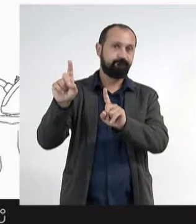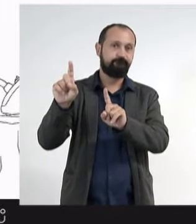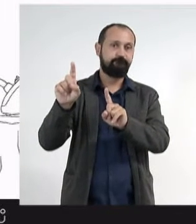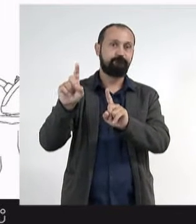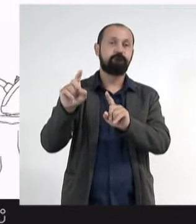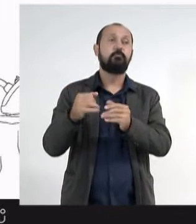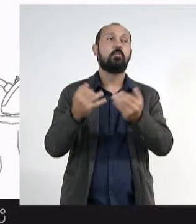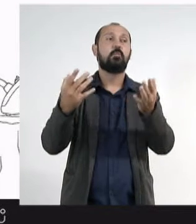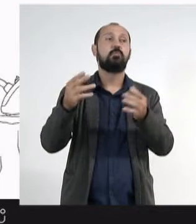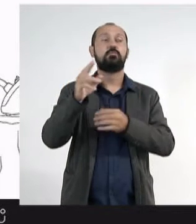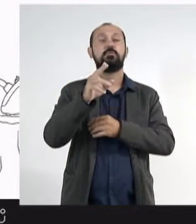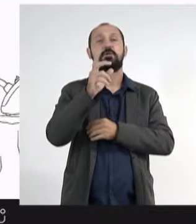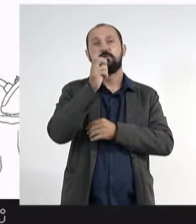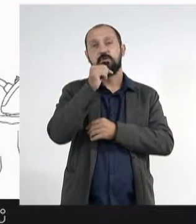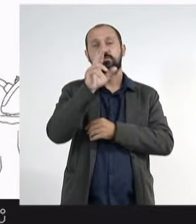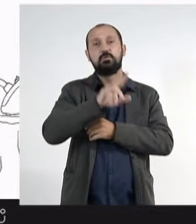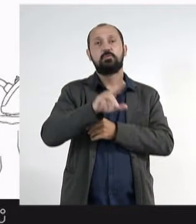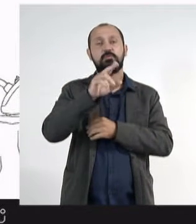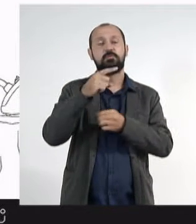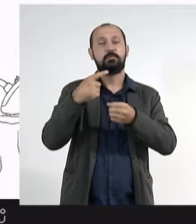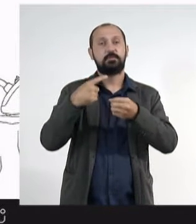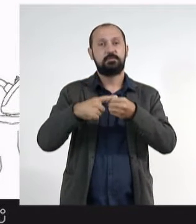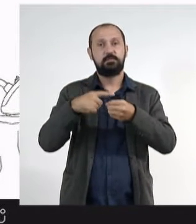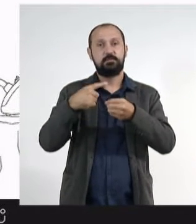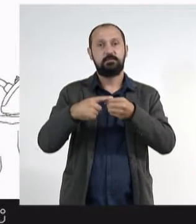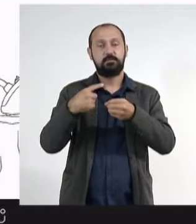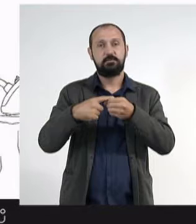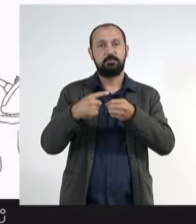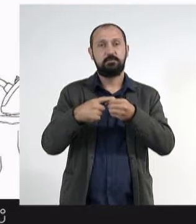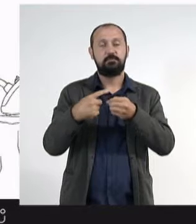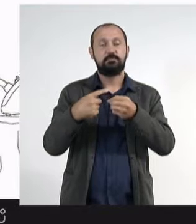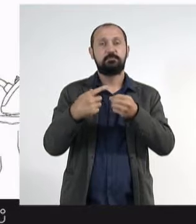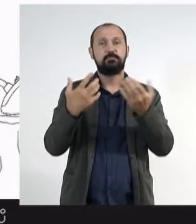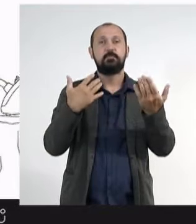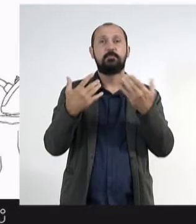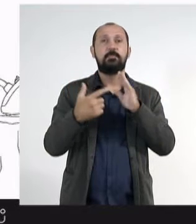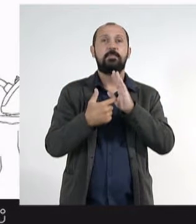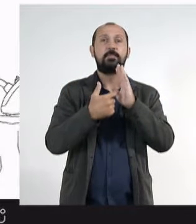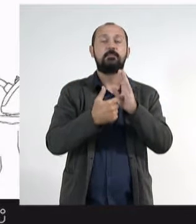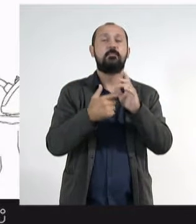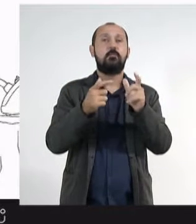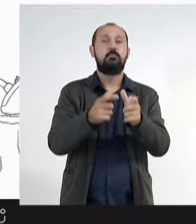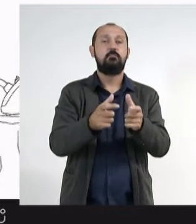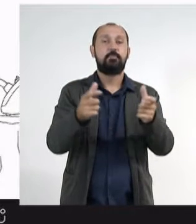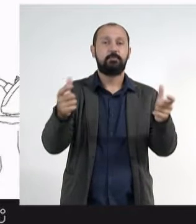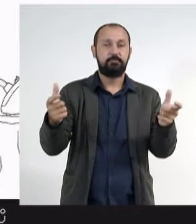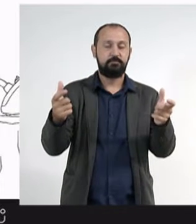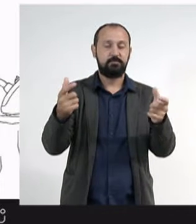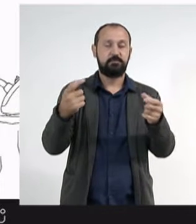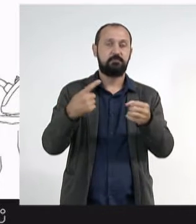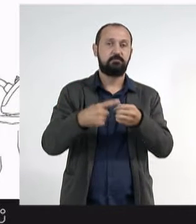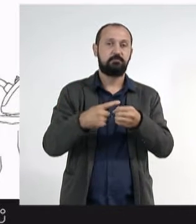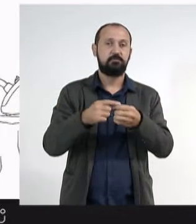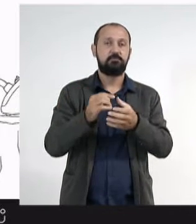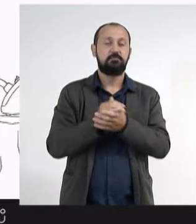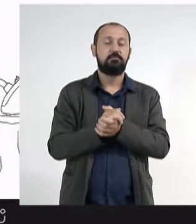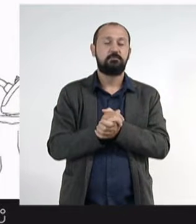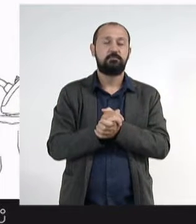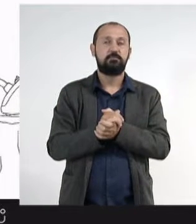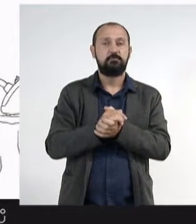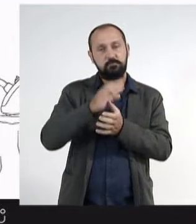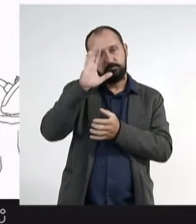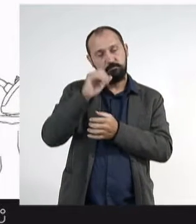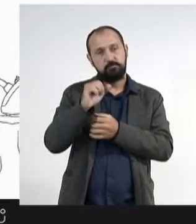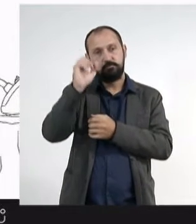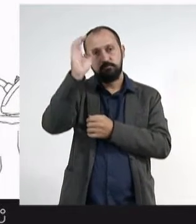quanto de água nós usamos, uma cidade usa, e quanto representa em relação ao tamanho da cidade. A gente chega à conclusão